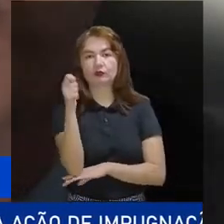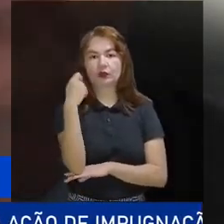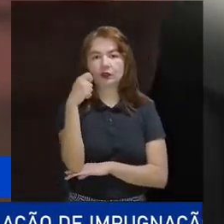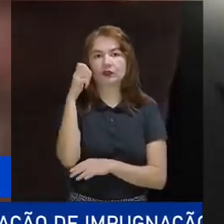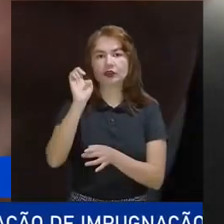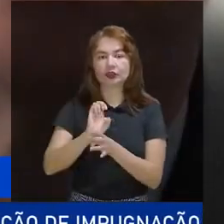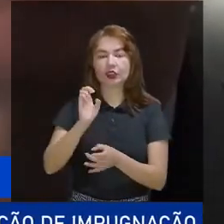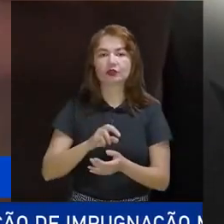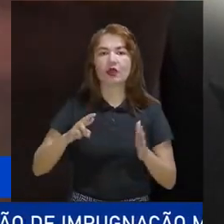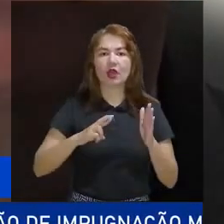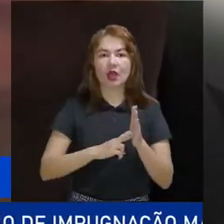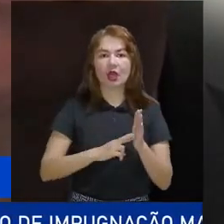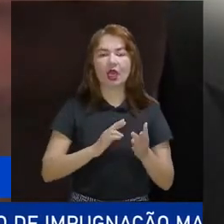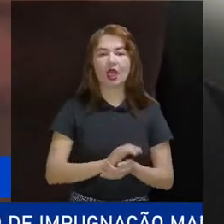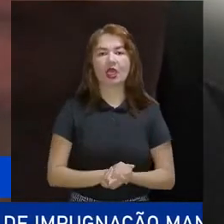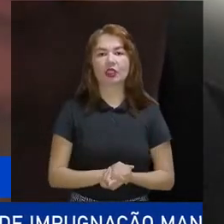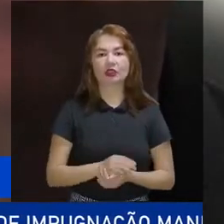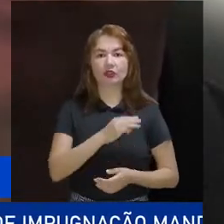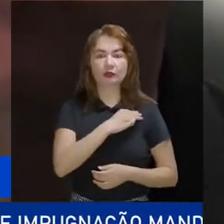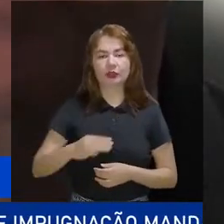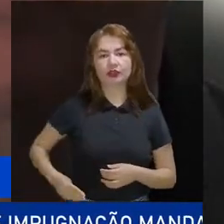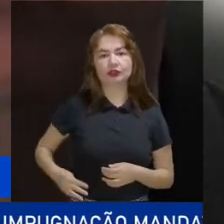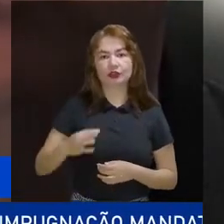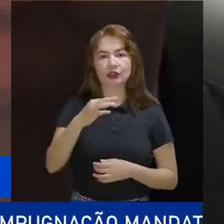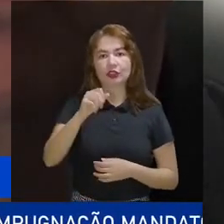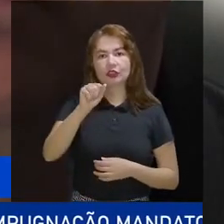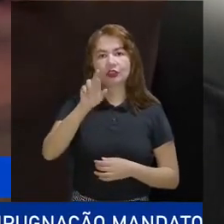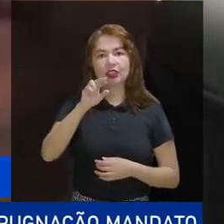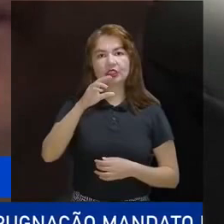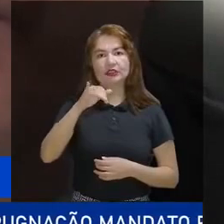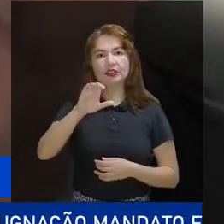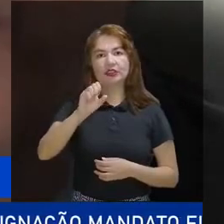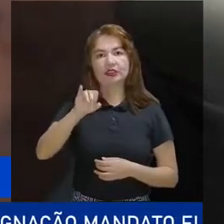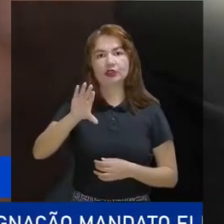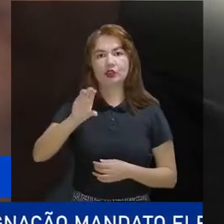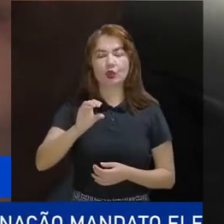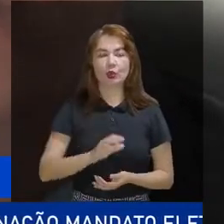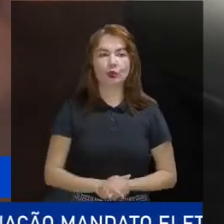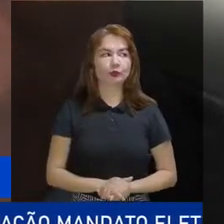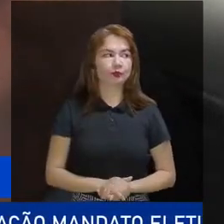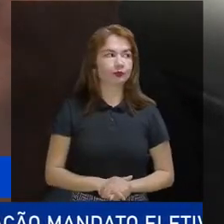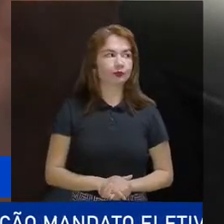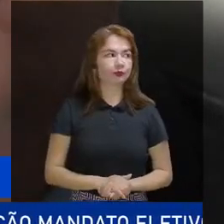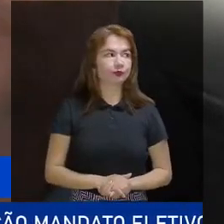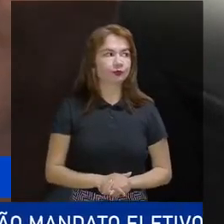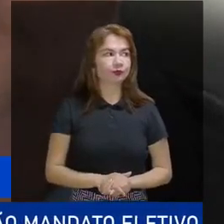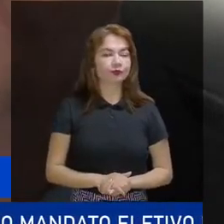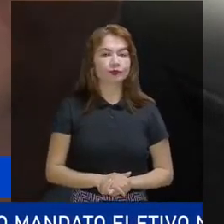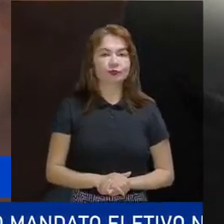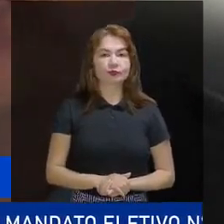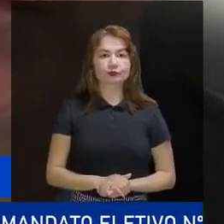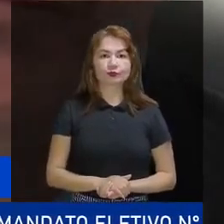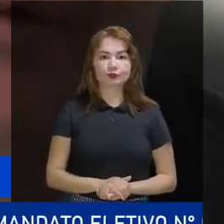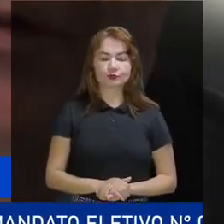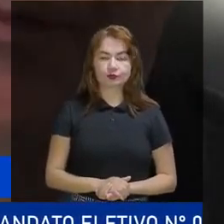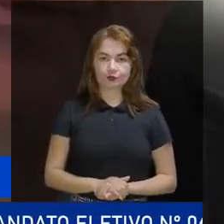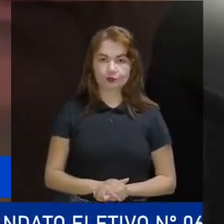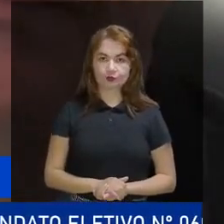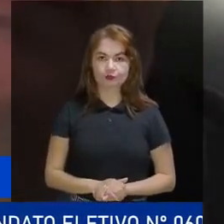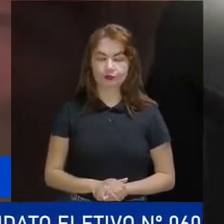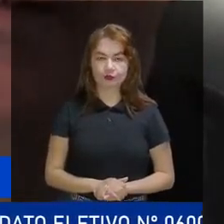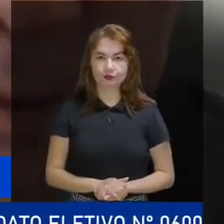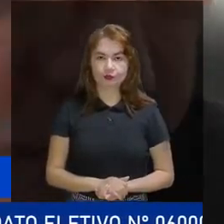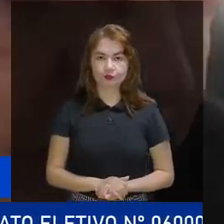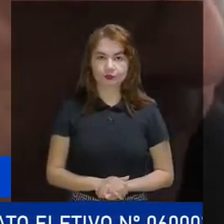cujo relator foi o ministro Tarcísio Vieira de Carvalho Neto, publicado no Diário de Justiça de 29 de 6 de 2020.